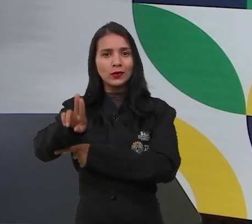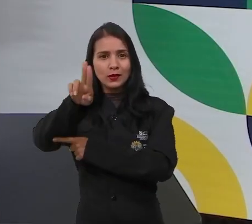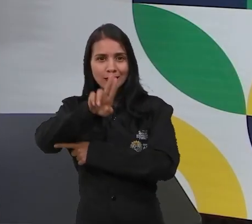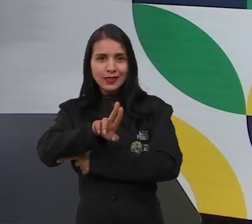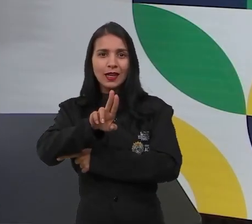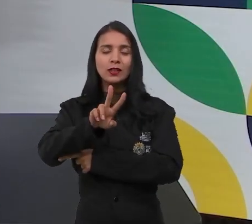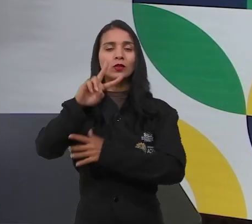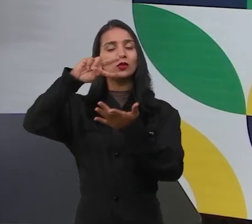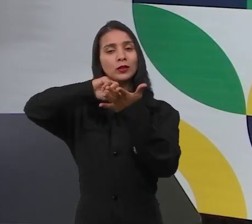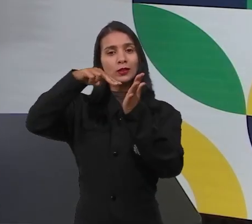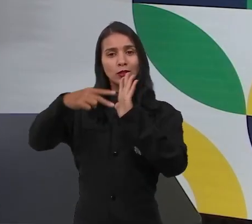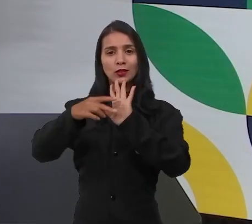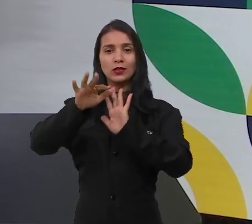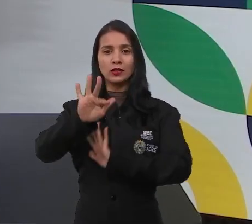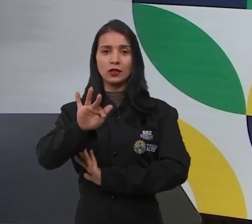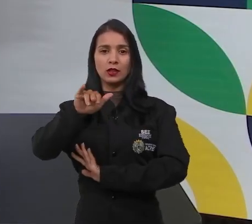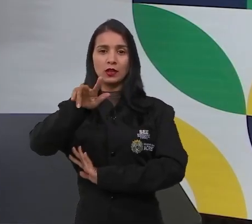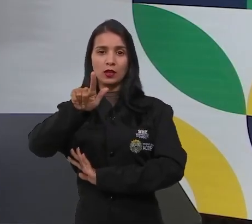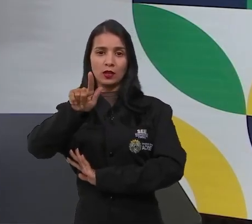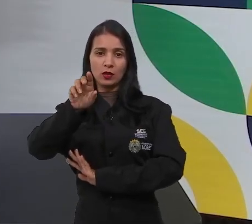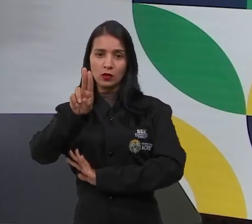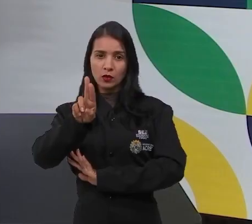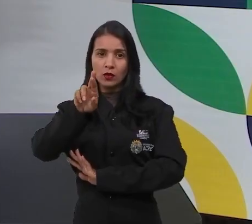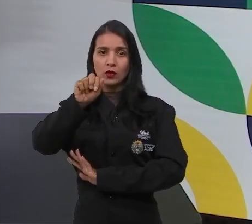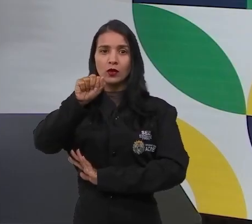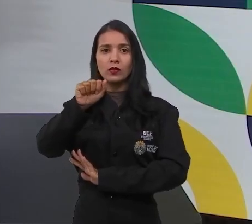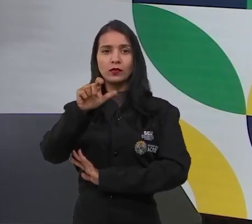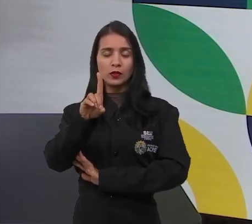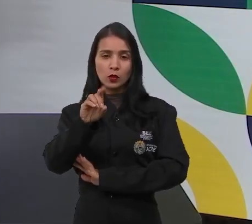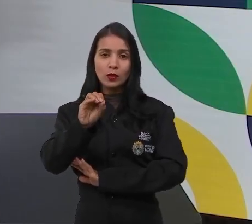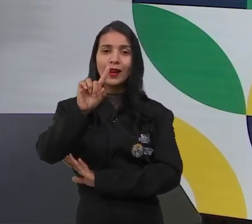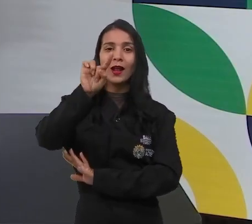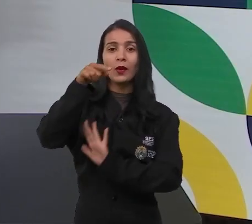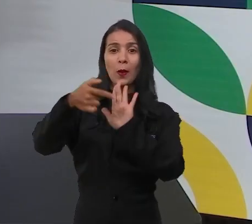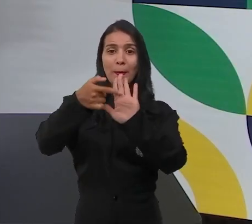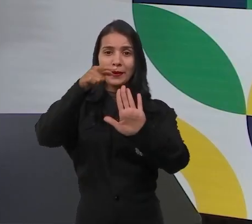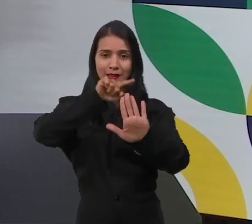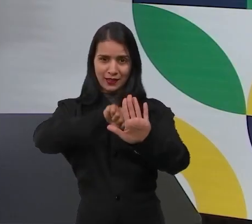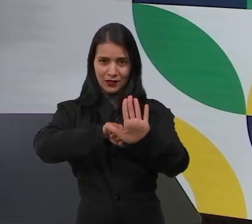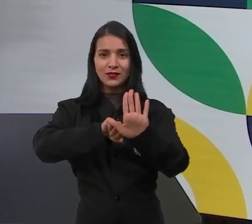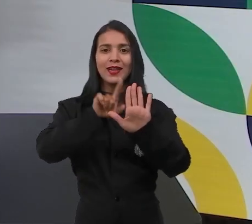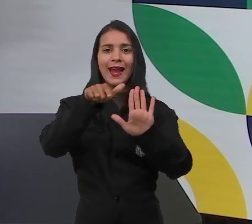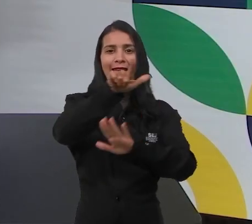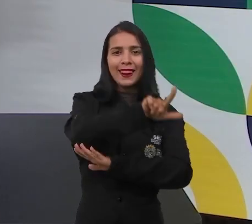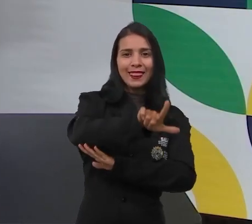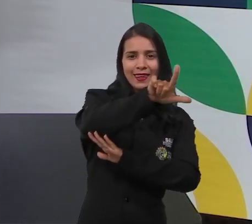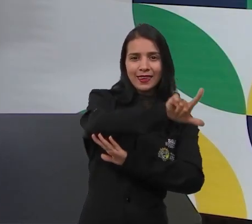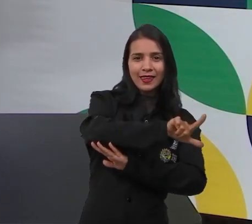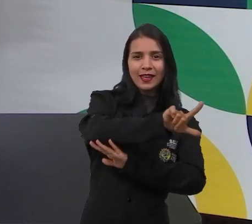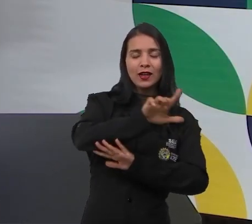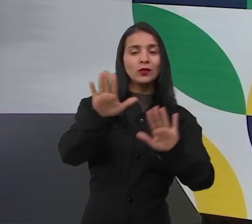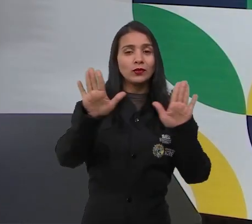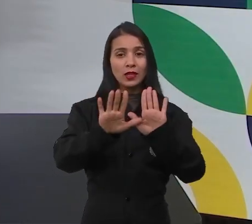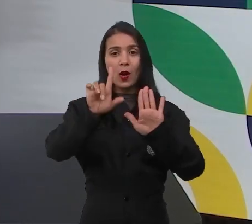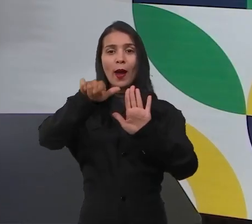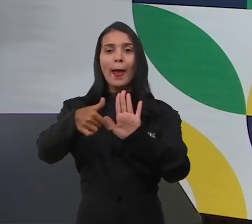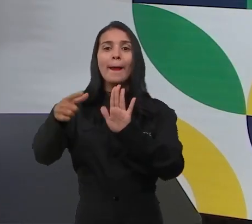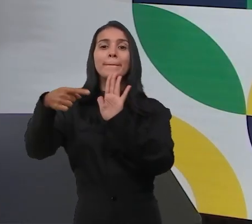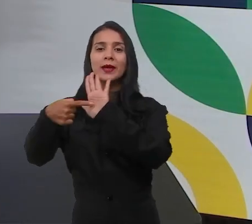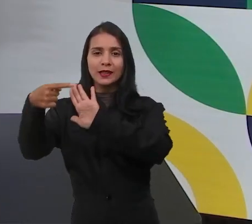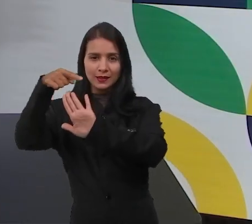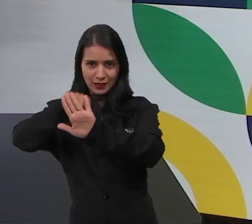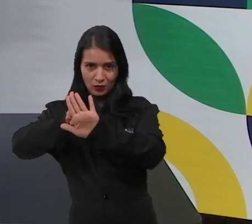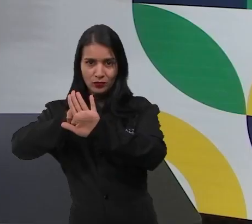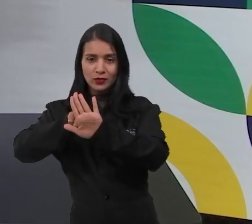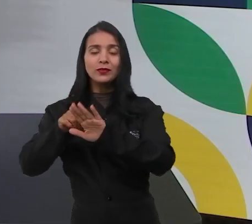sentido figurado. Ou seja, é uma metáfora, né, que também é uma das figuras de linguagem. Então, essa questão